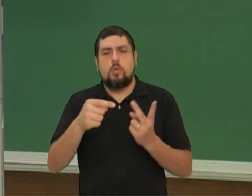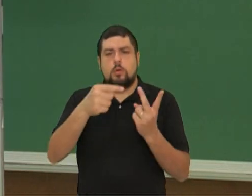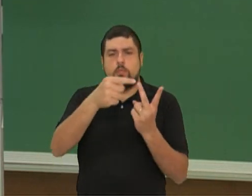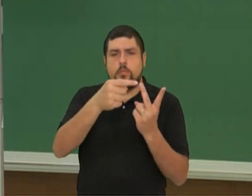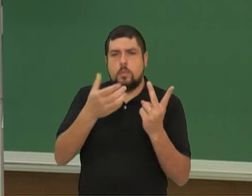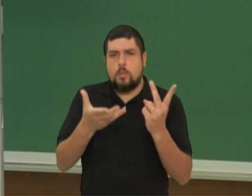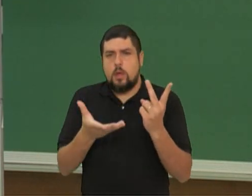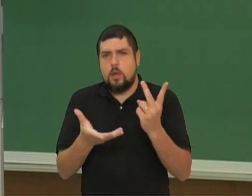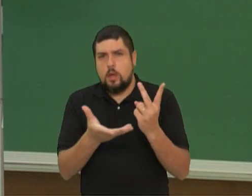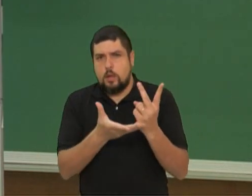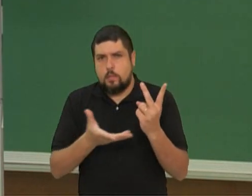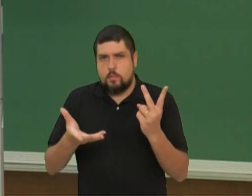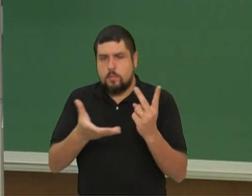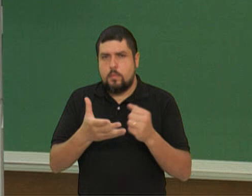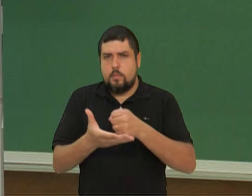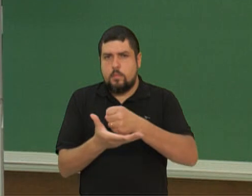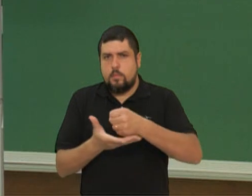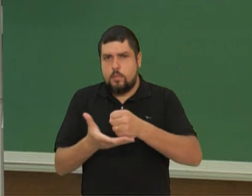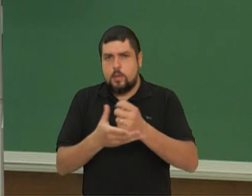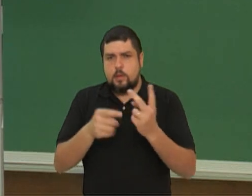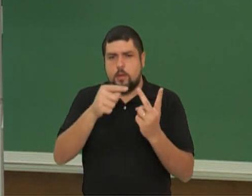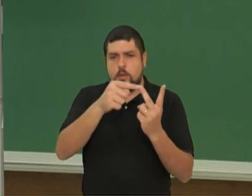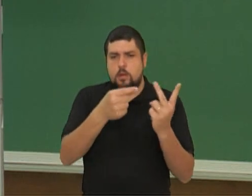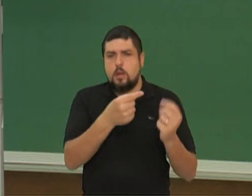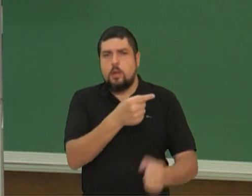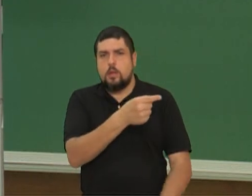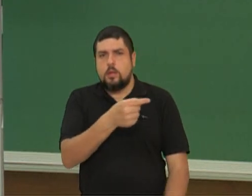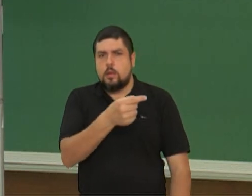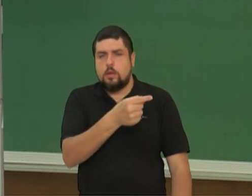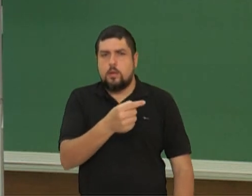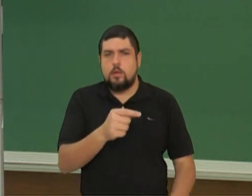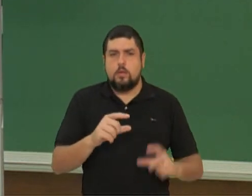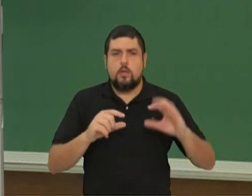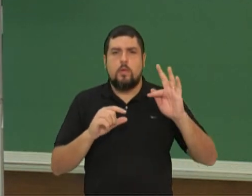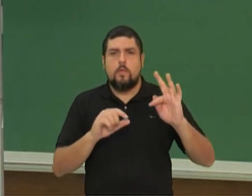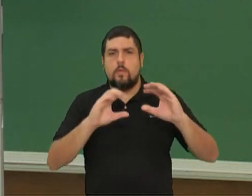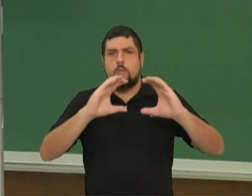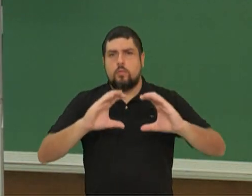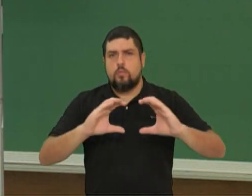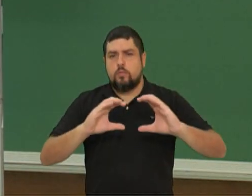não pode ser negativa para funções exponenciais.